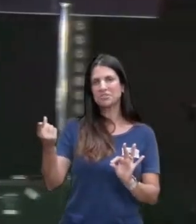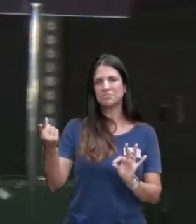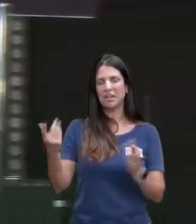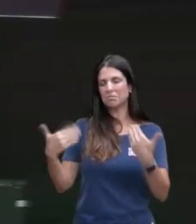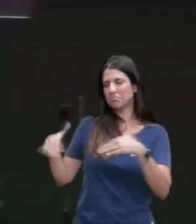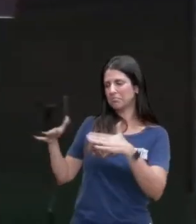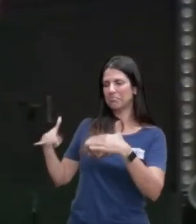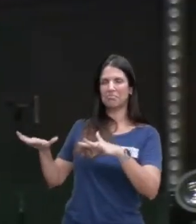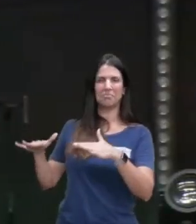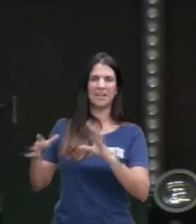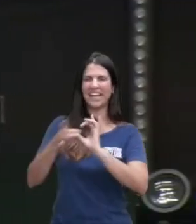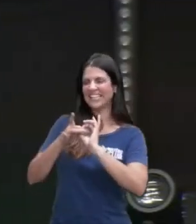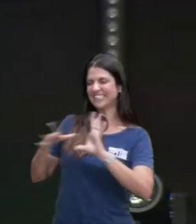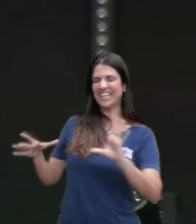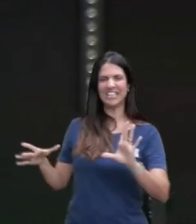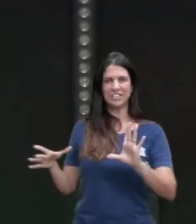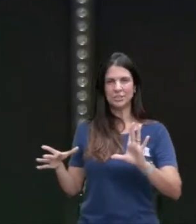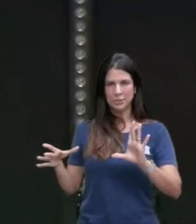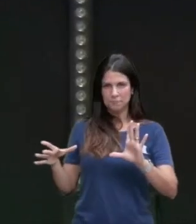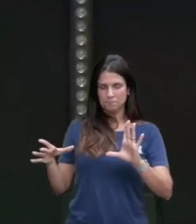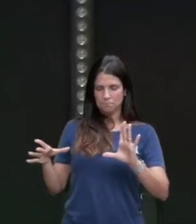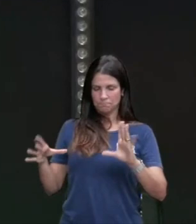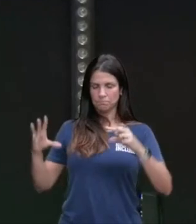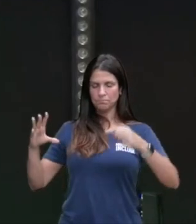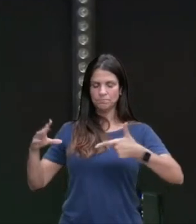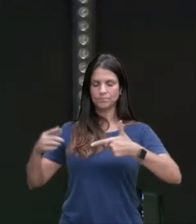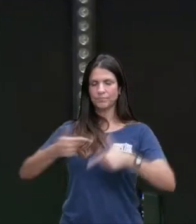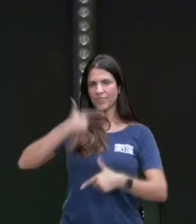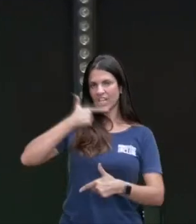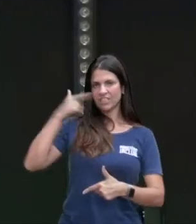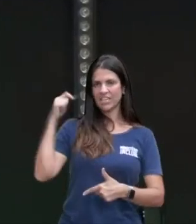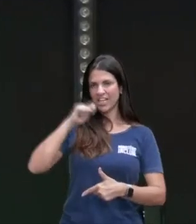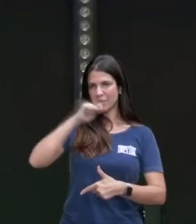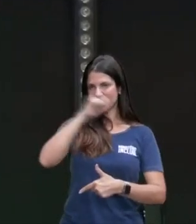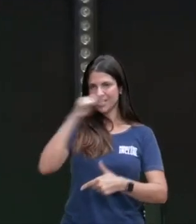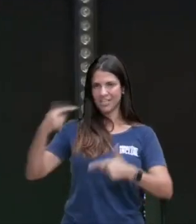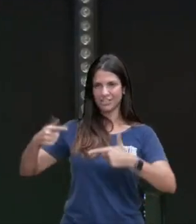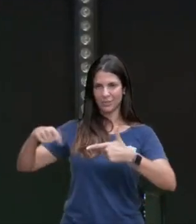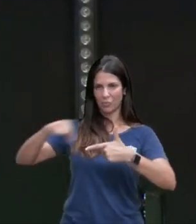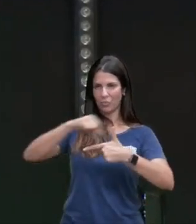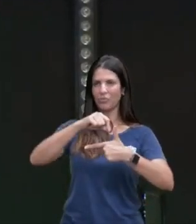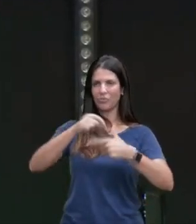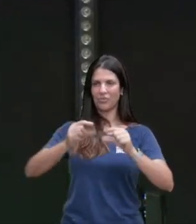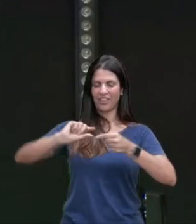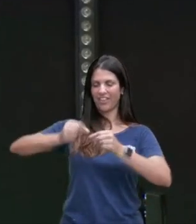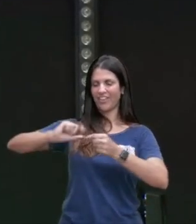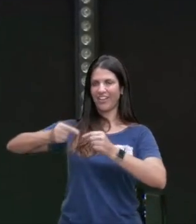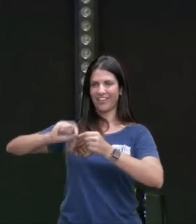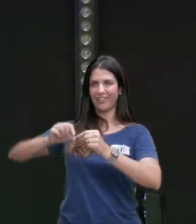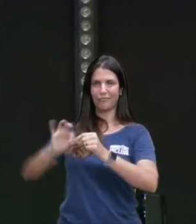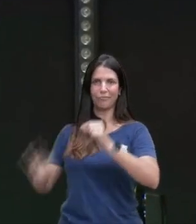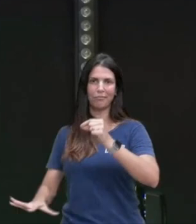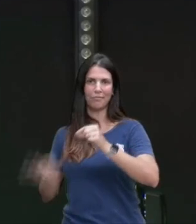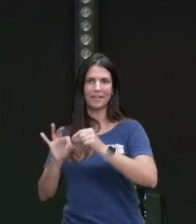e Uno deixa aquelas bolotas de pasta de dente na pia o outro deixa aquelas bolotas e parte